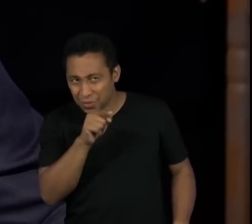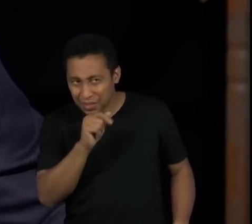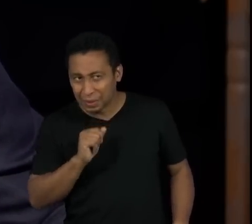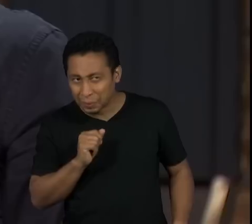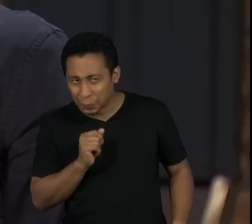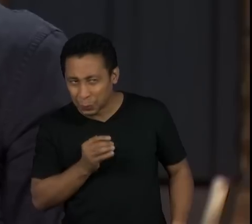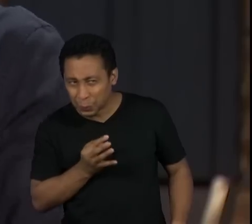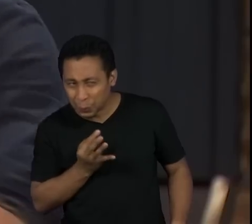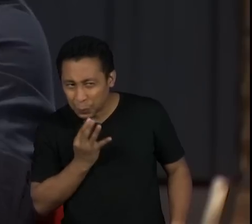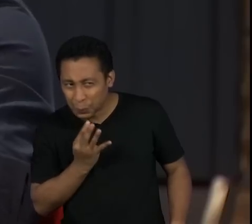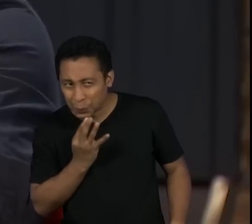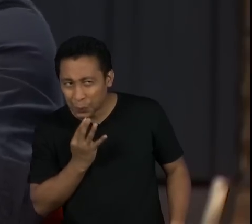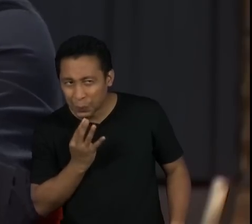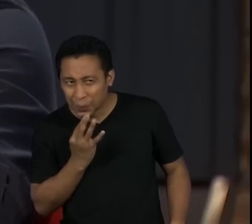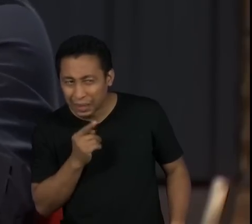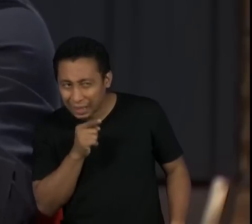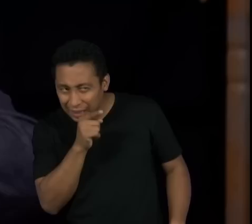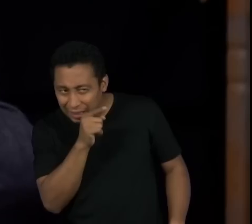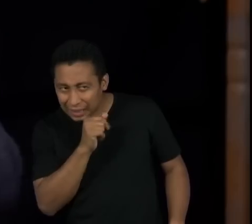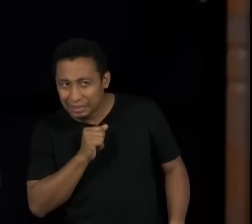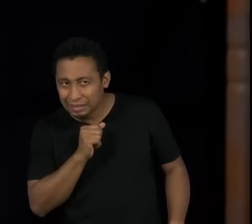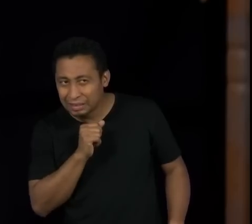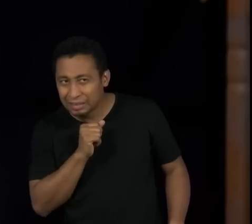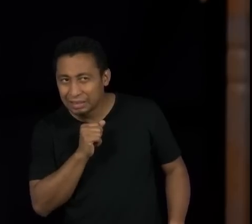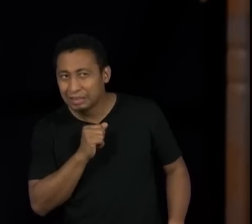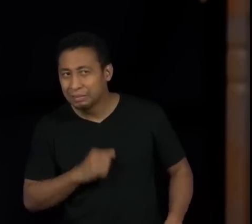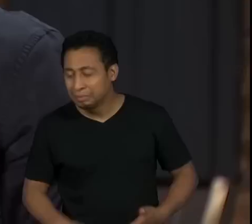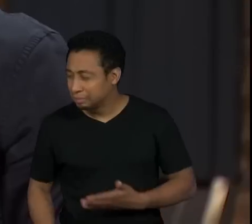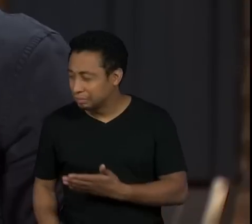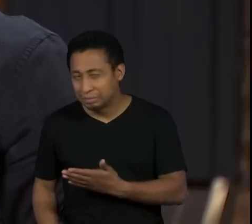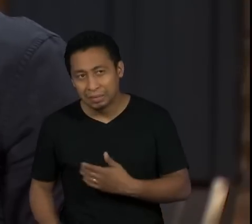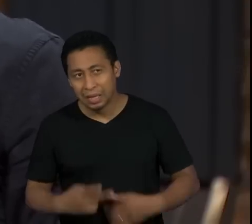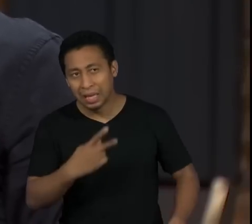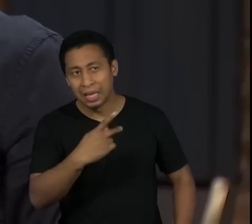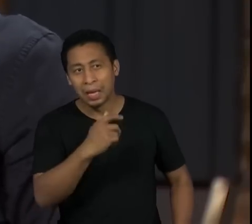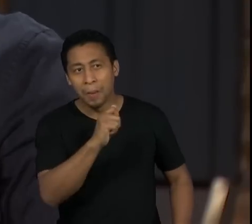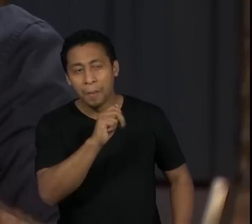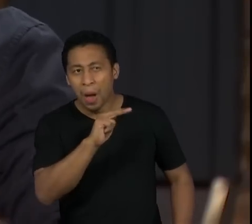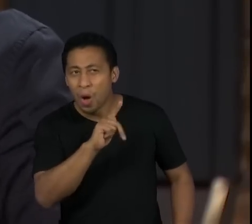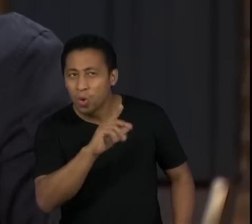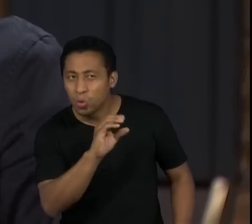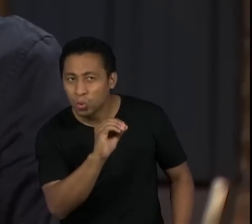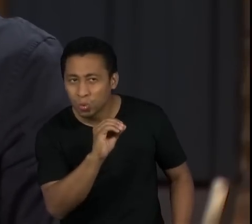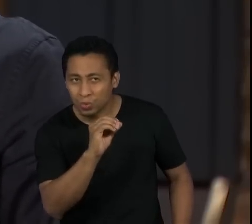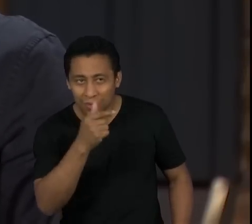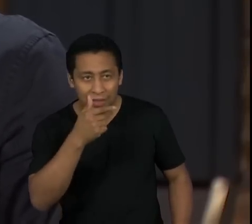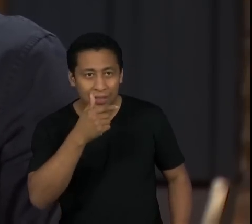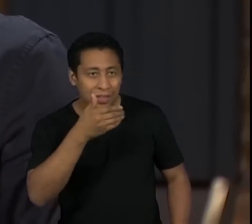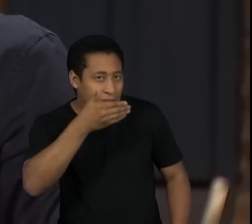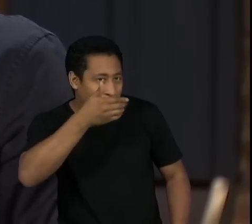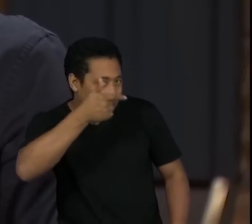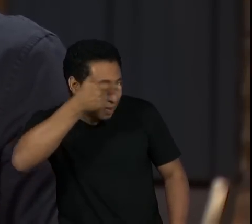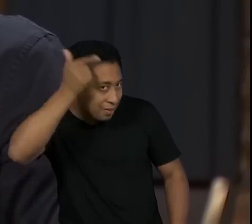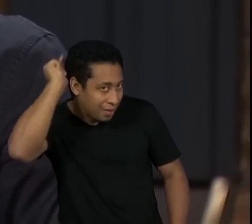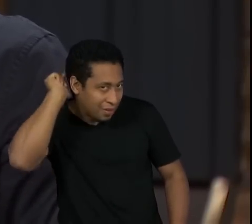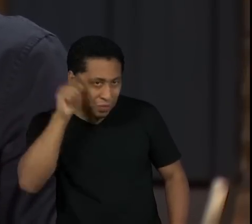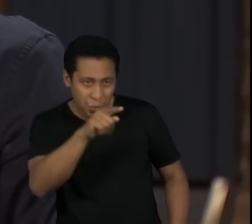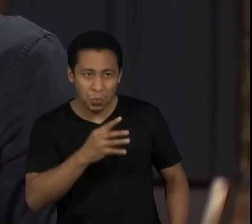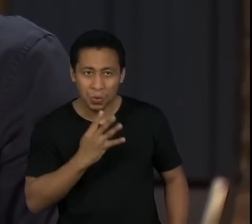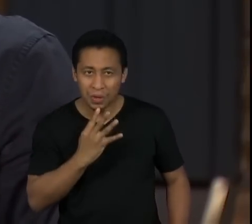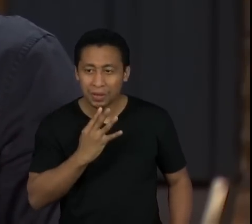Guedes? Como é conviver com esta figura? Eu conheço pessoalmente muito pouco. Eu entrei no Banco